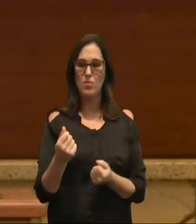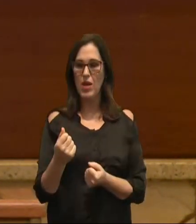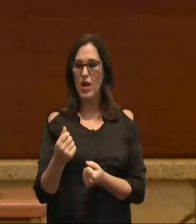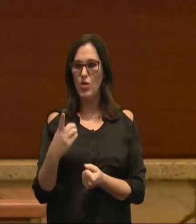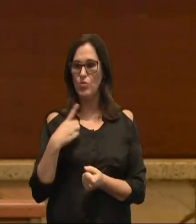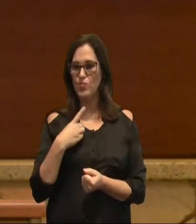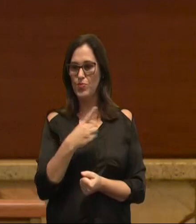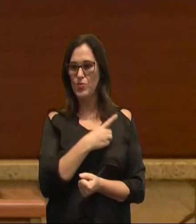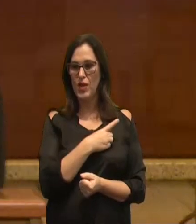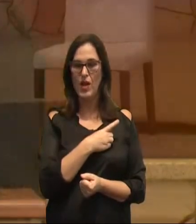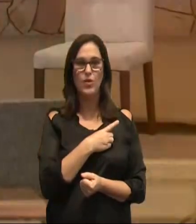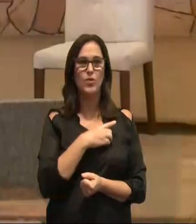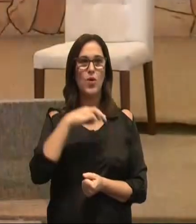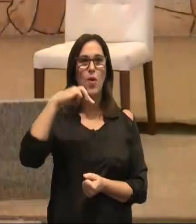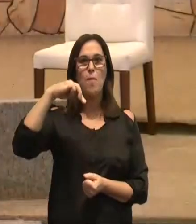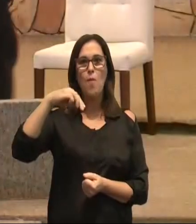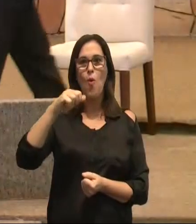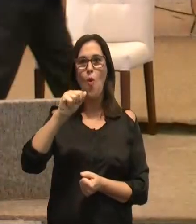instante.